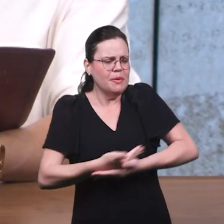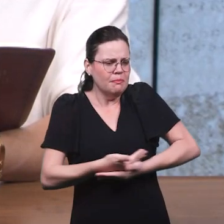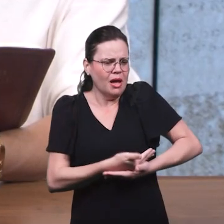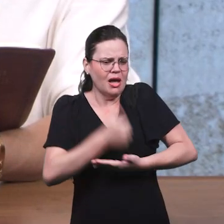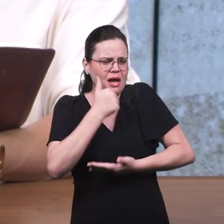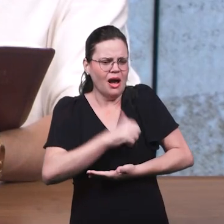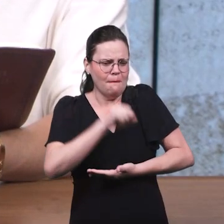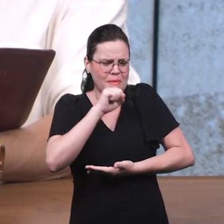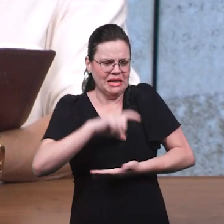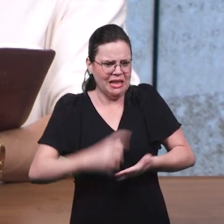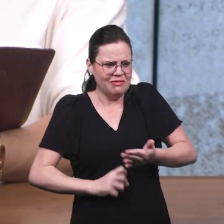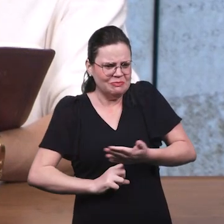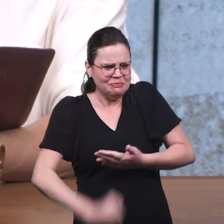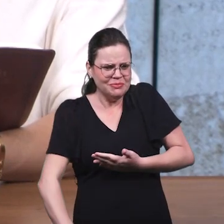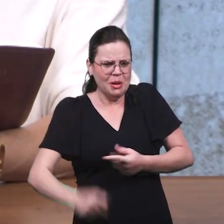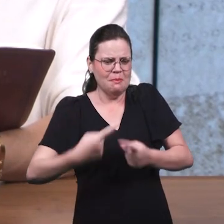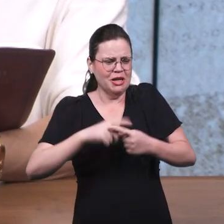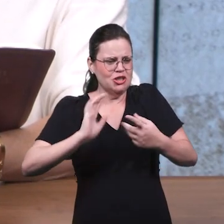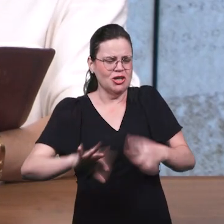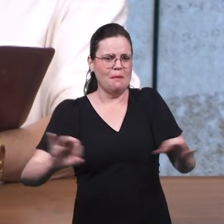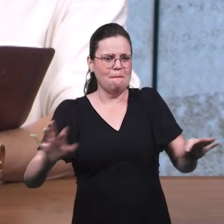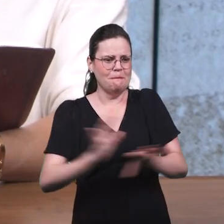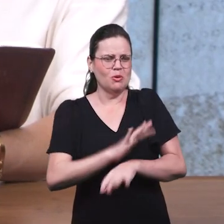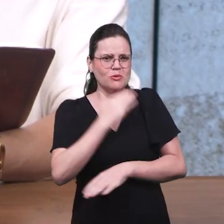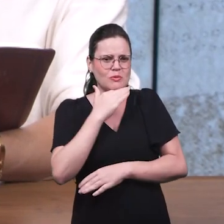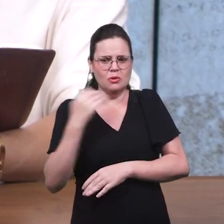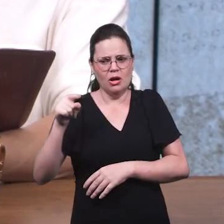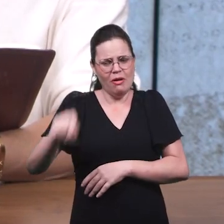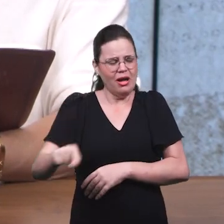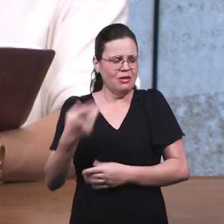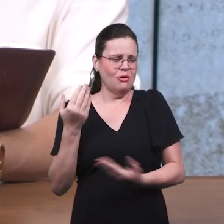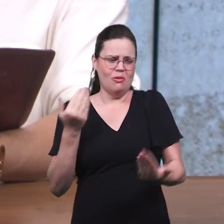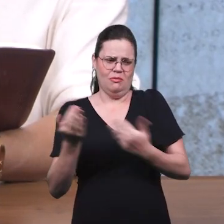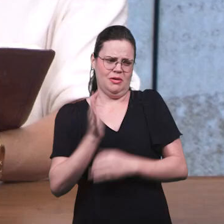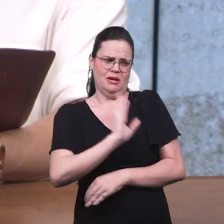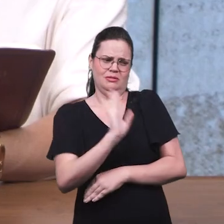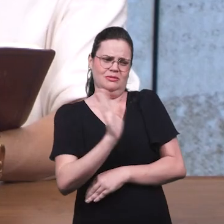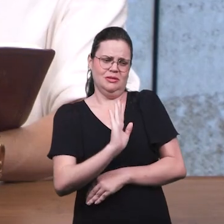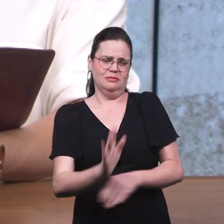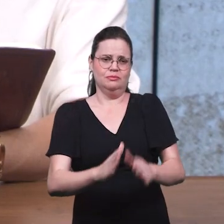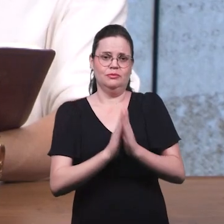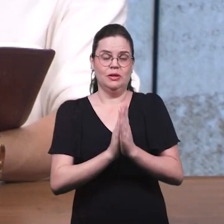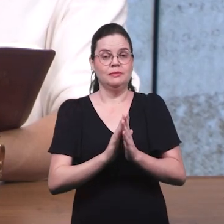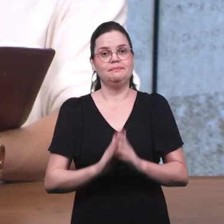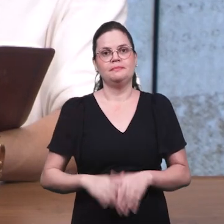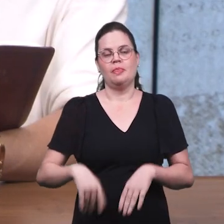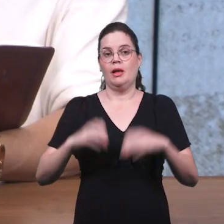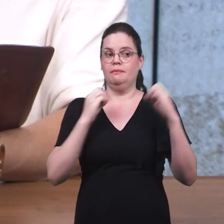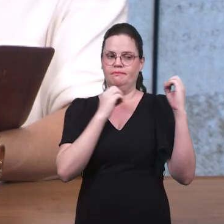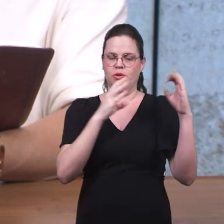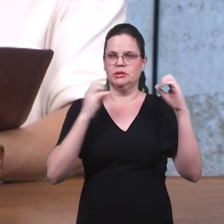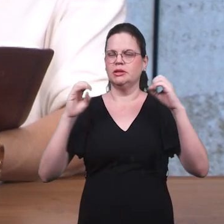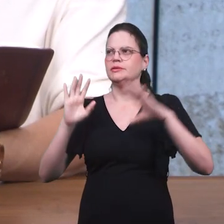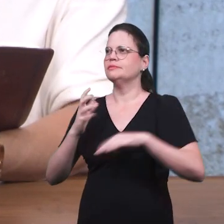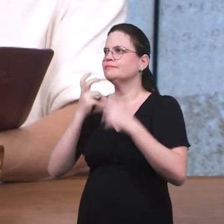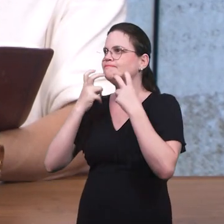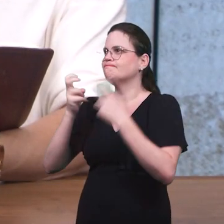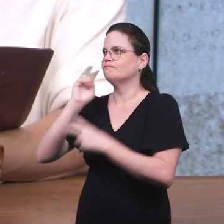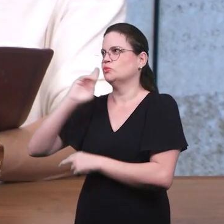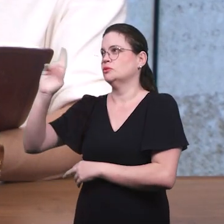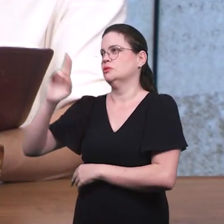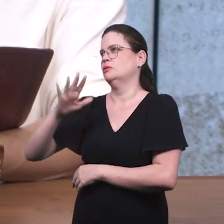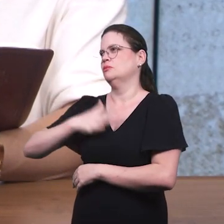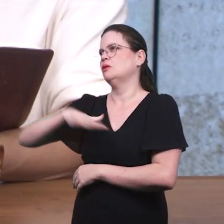tenha metade da sua carne já consumida. Clamou, pois, Moisés ao Senhor, dizendo: